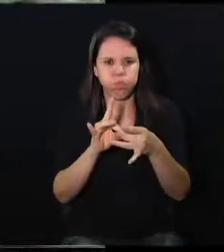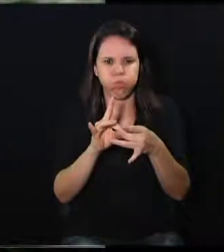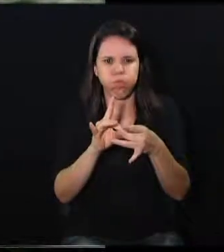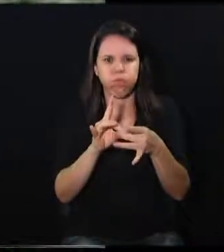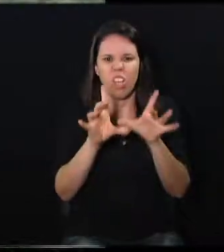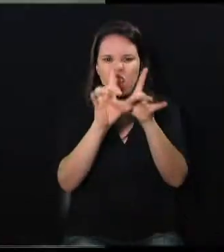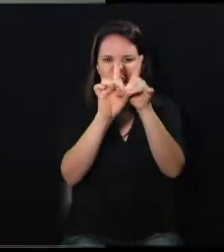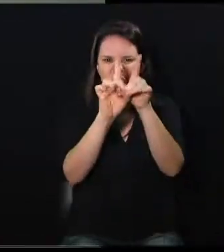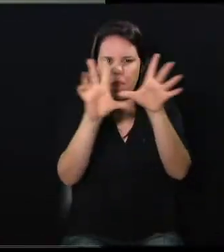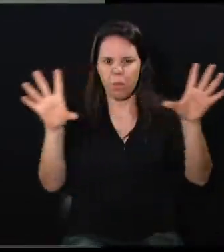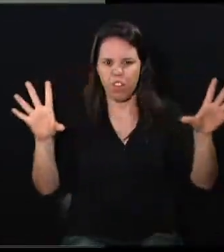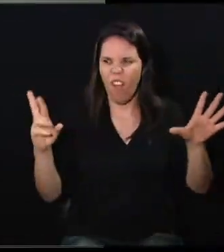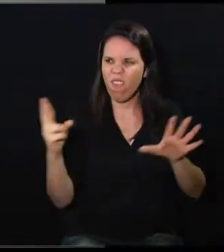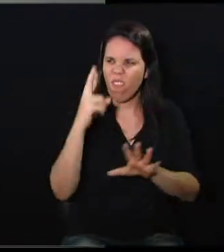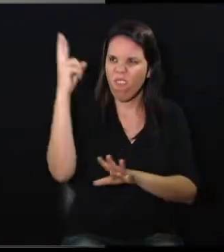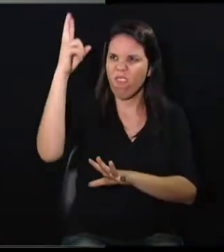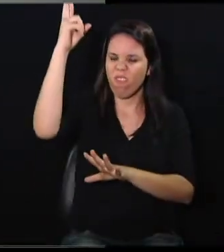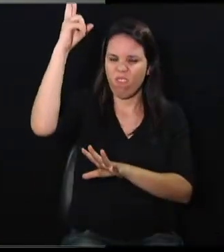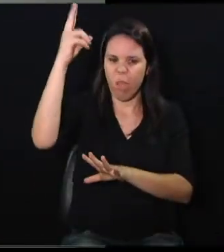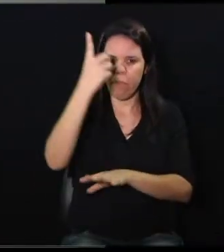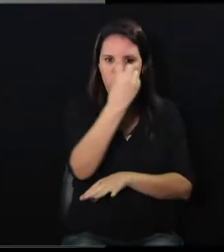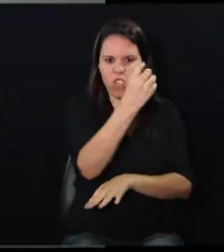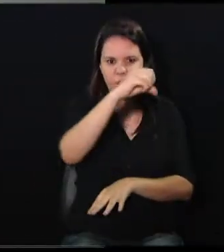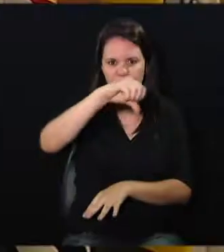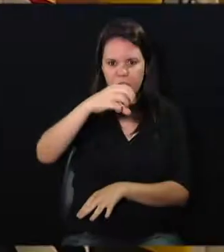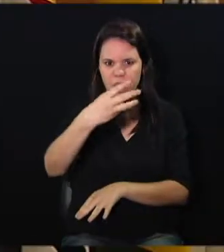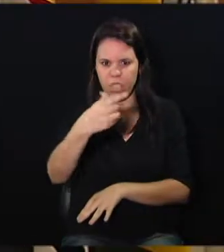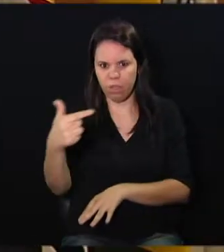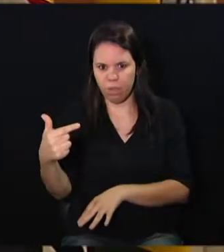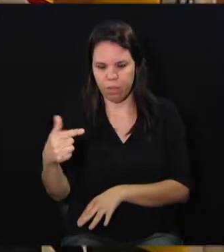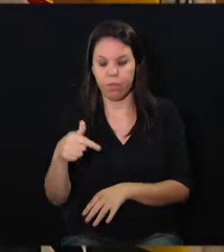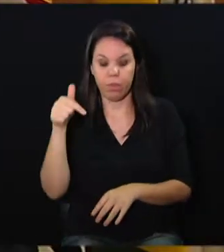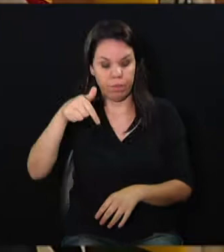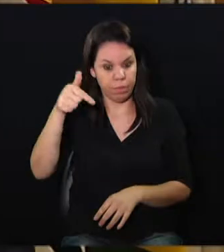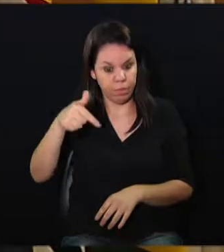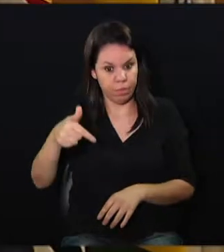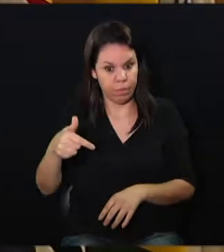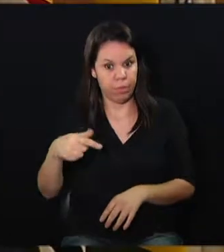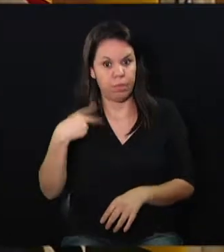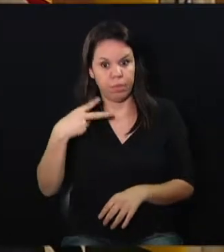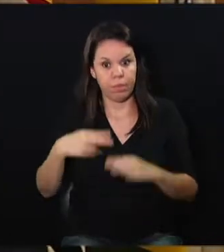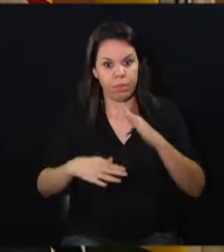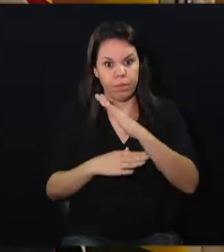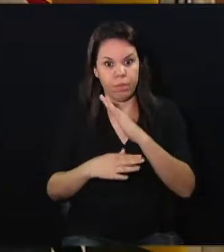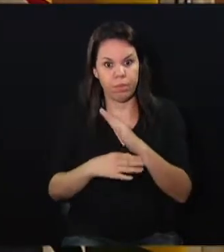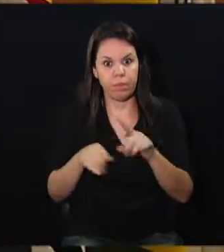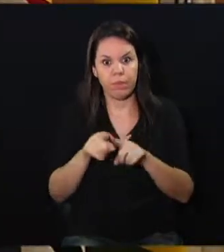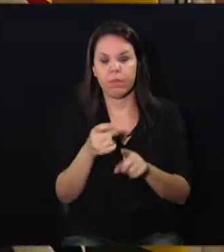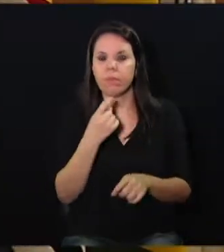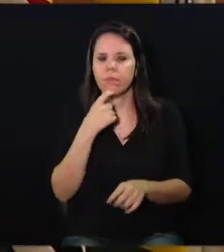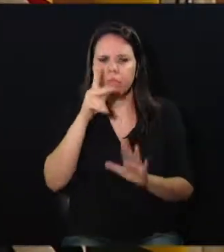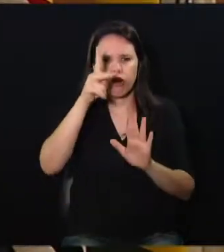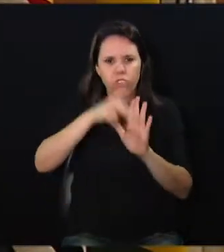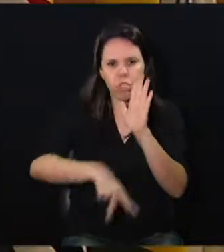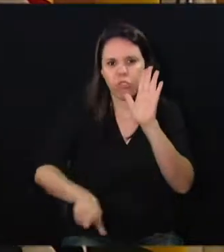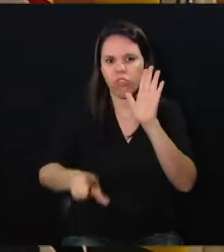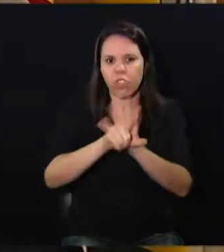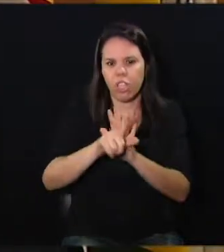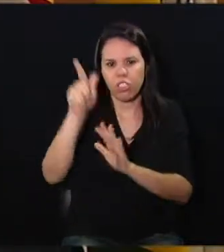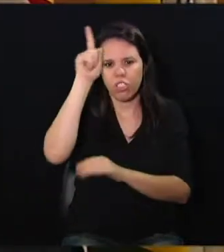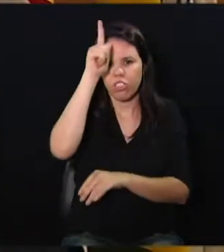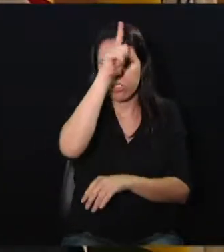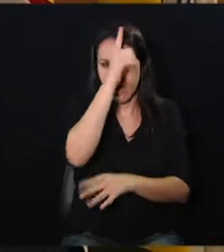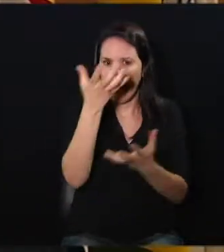a Revolução de 1932. No Legislativo Campineiro, projeto de lei do vereador Gustavo Peta